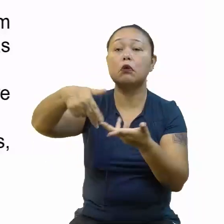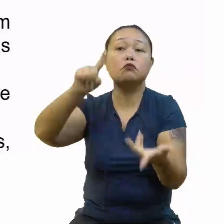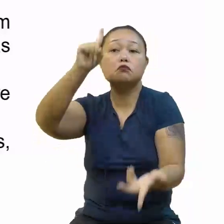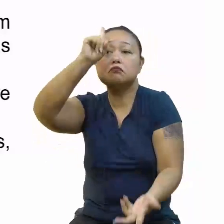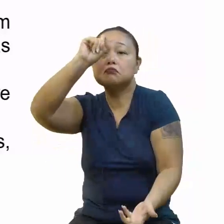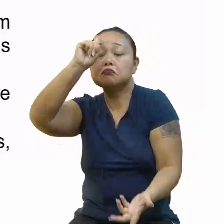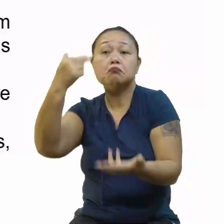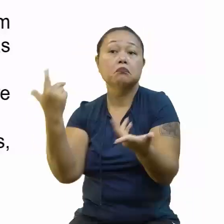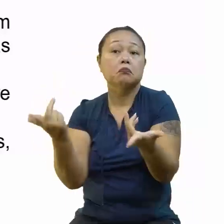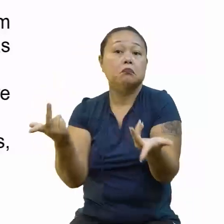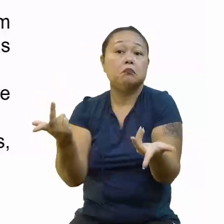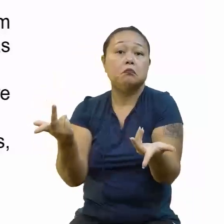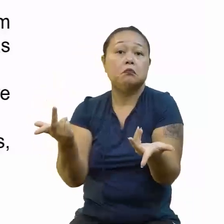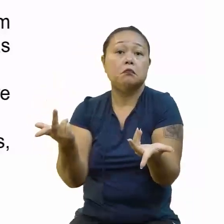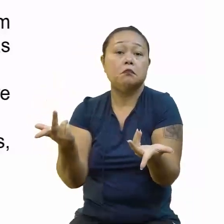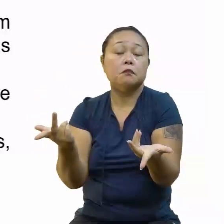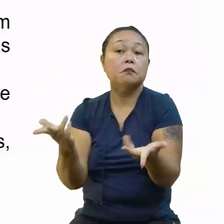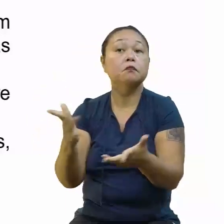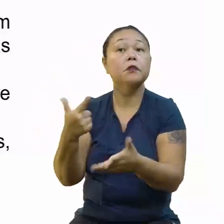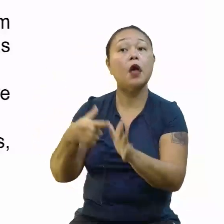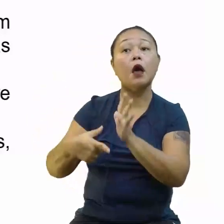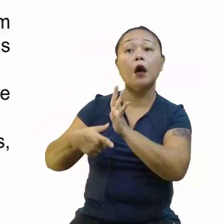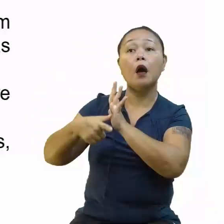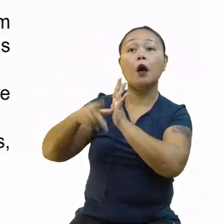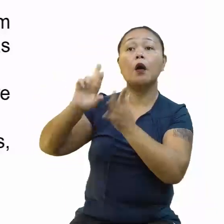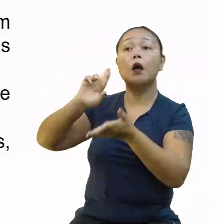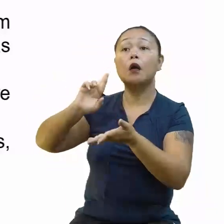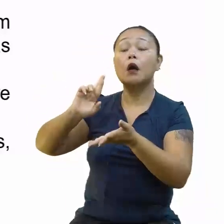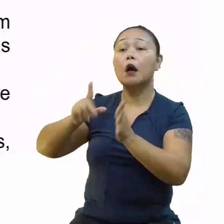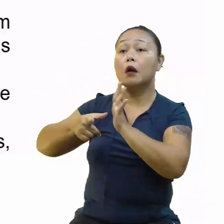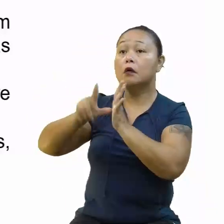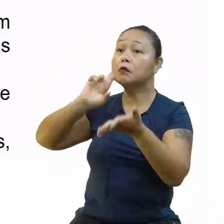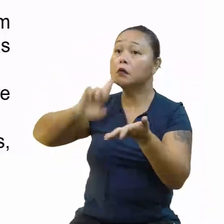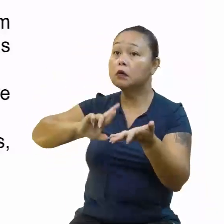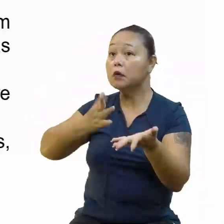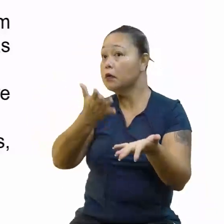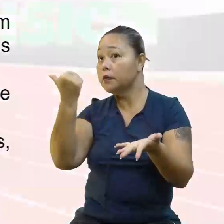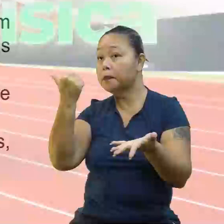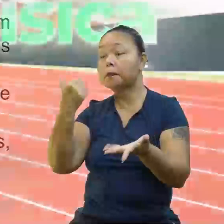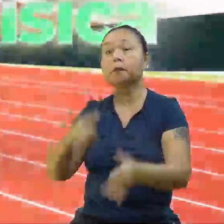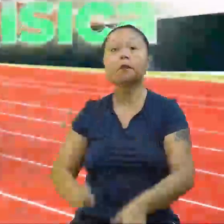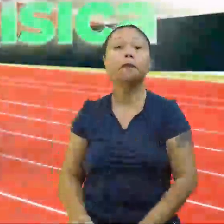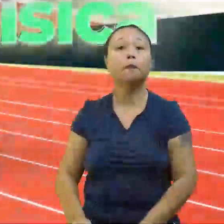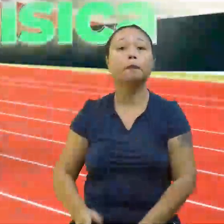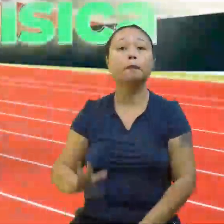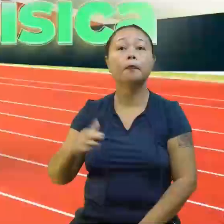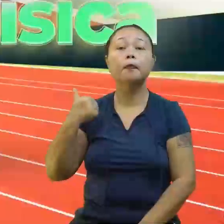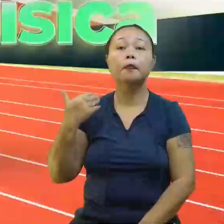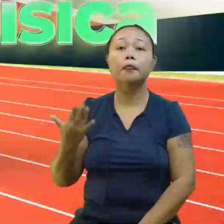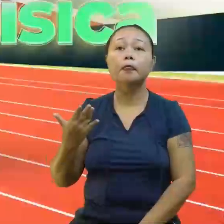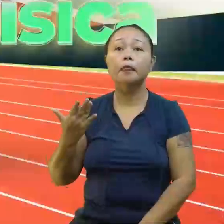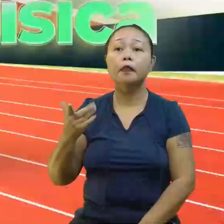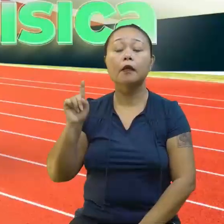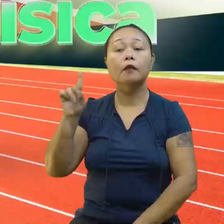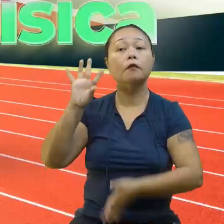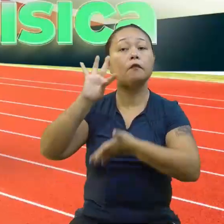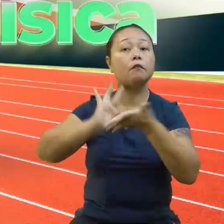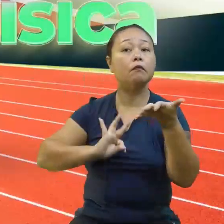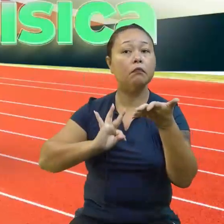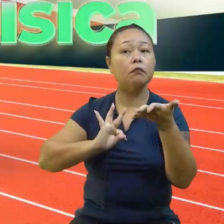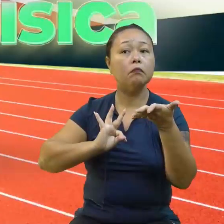cotidianas? Então, antes de eu responder, eu quero que você venha aqui comigo. Então, vejam bem. Esse texto é um